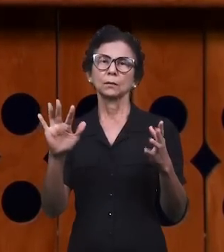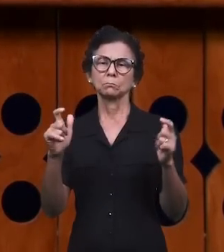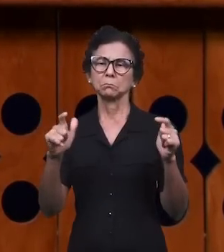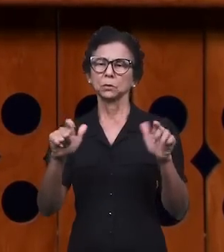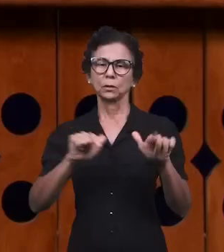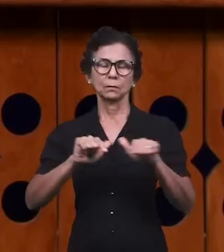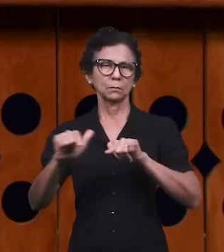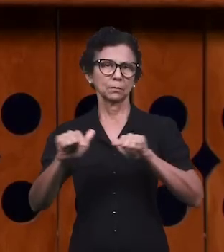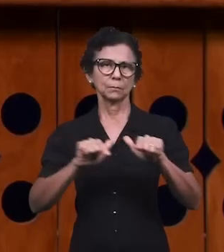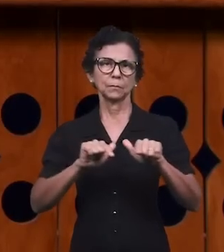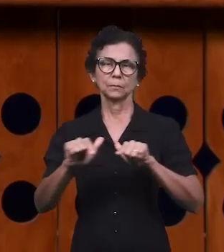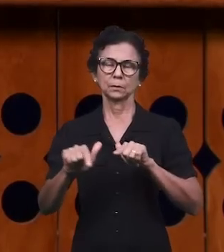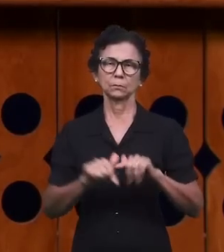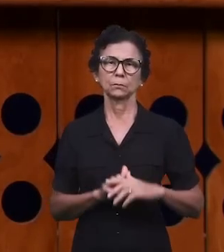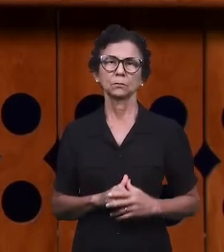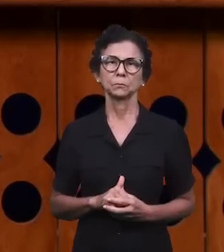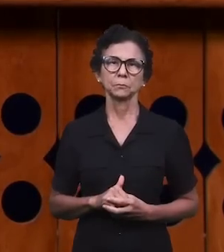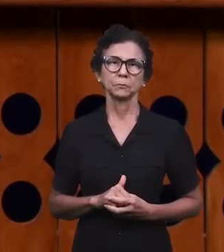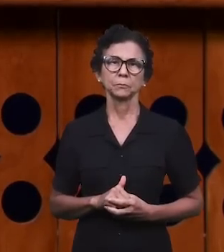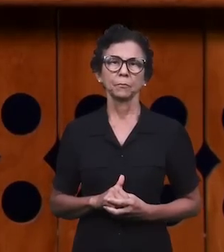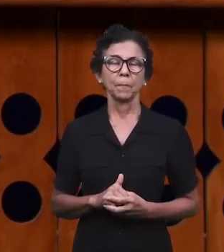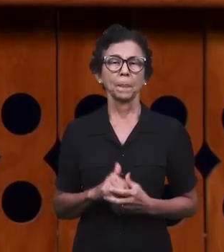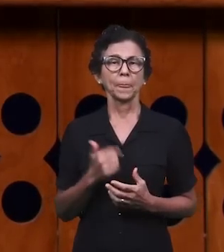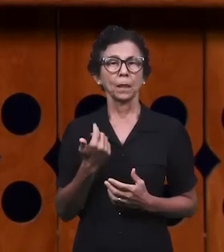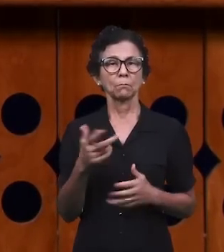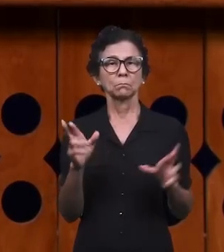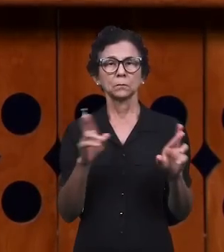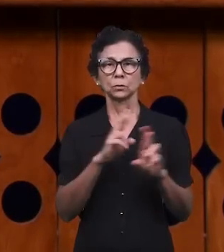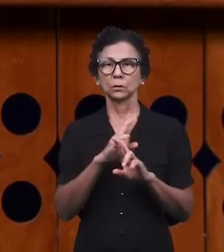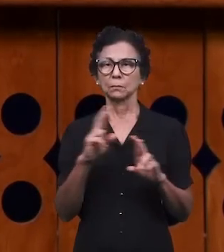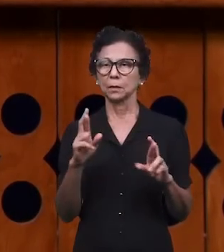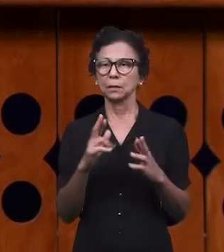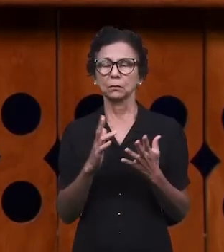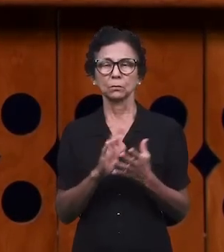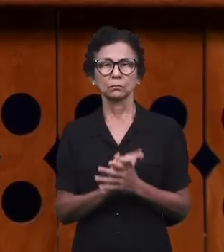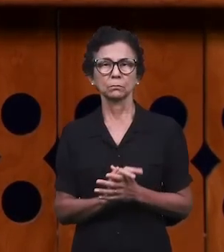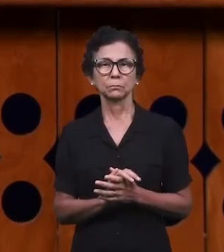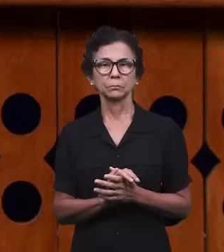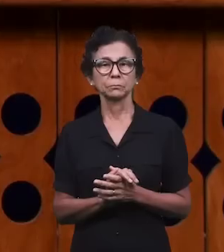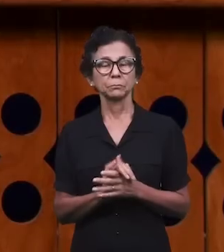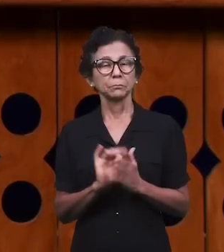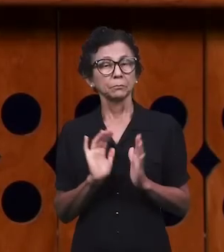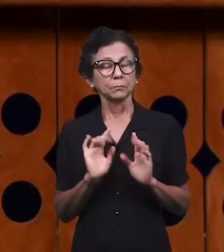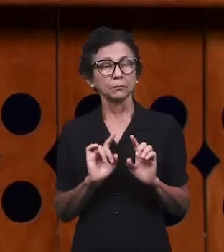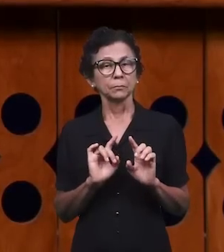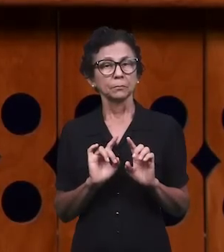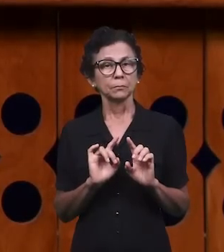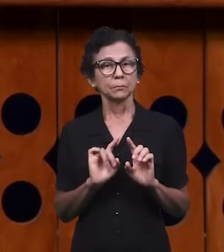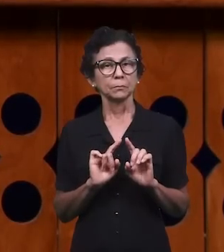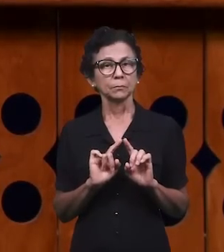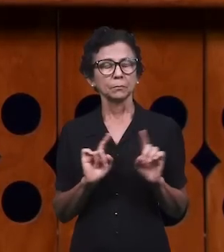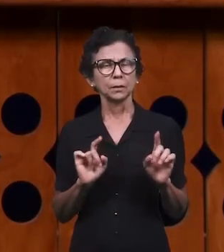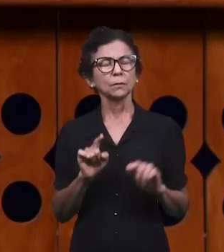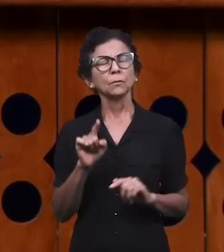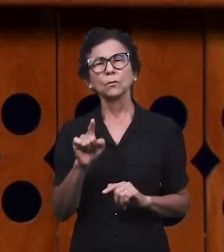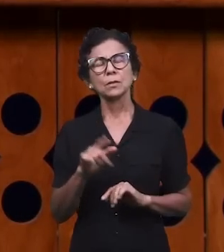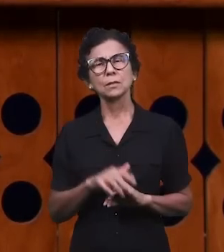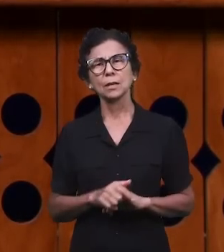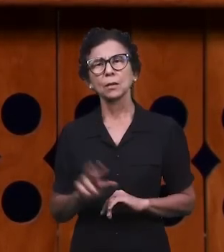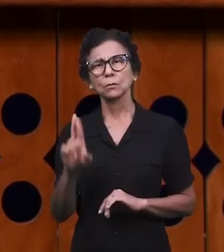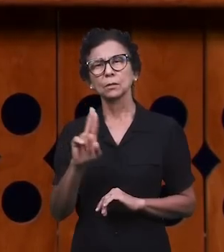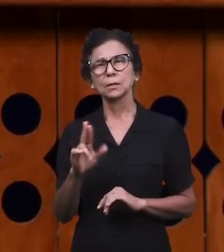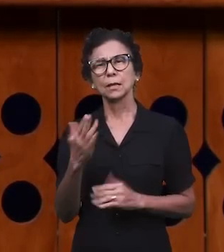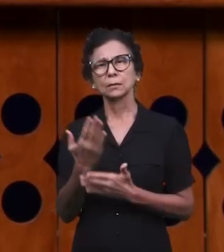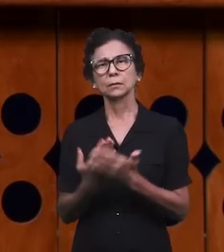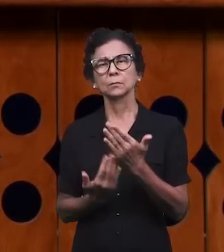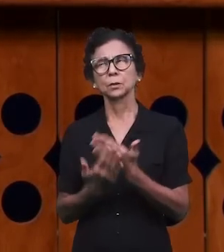de trabalho, no seu relacionamento, mas assim, acima de todas as coisas, você como um instrumento nas